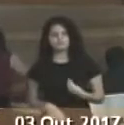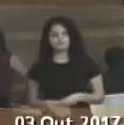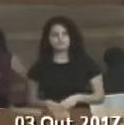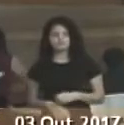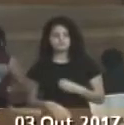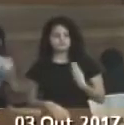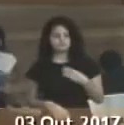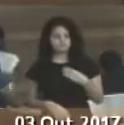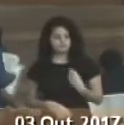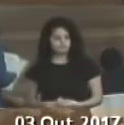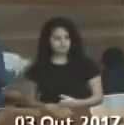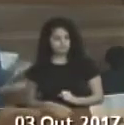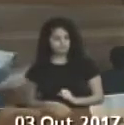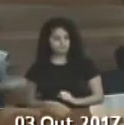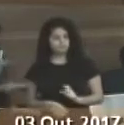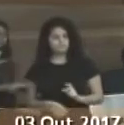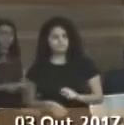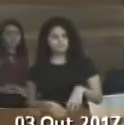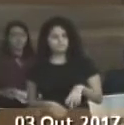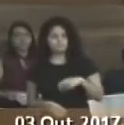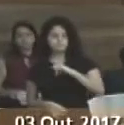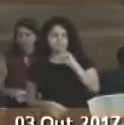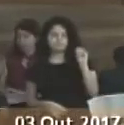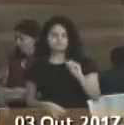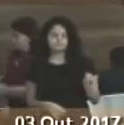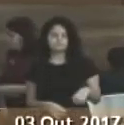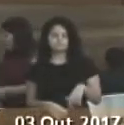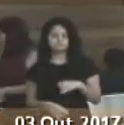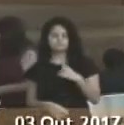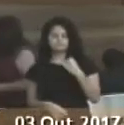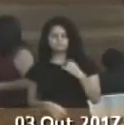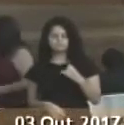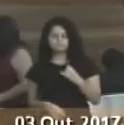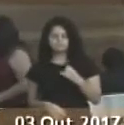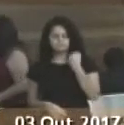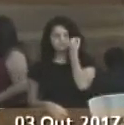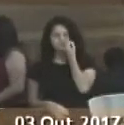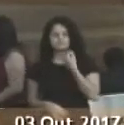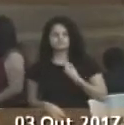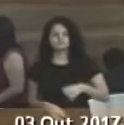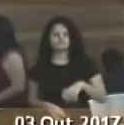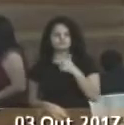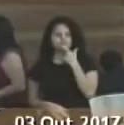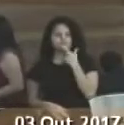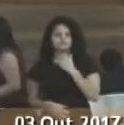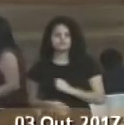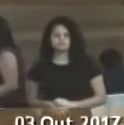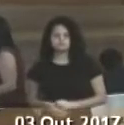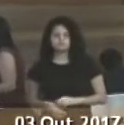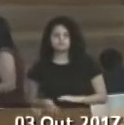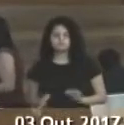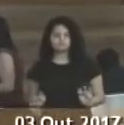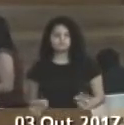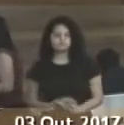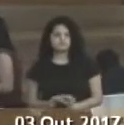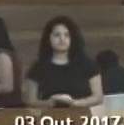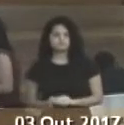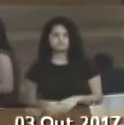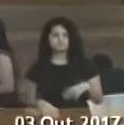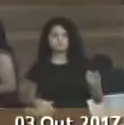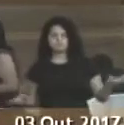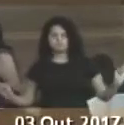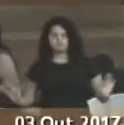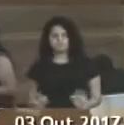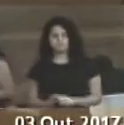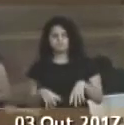em explicação pessoal, o vereador Zé Augusto, Jane Veiga e Jedi. Nada mais havendo a tratar, o senhor presidente deu por encerrada a presente